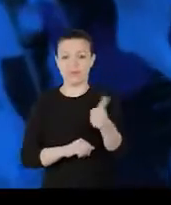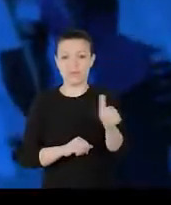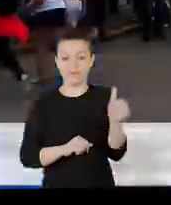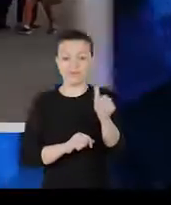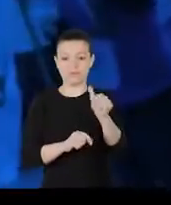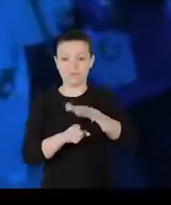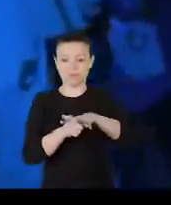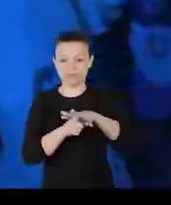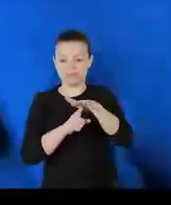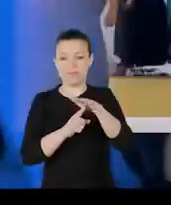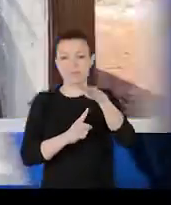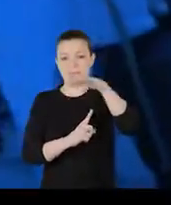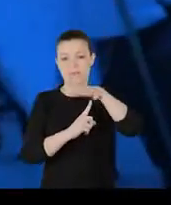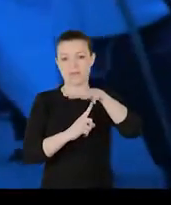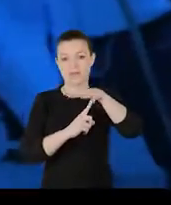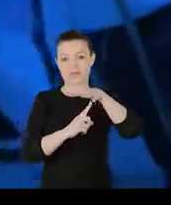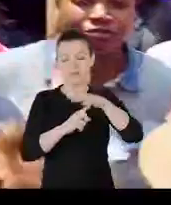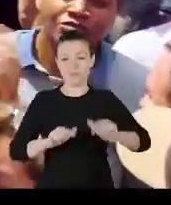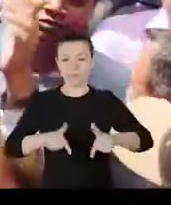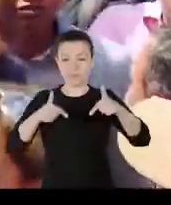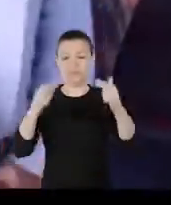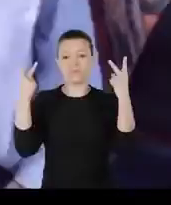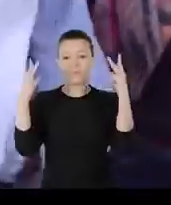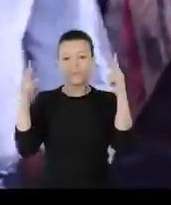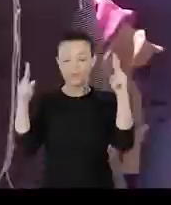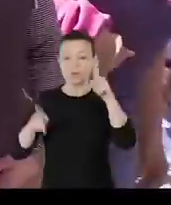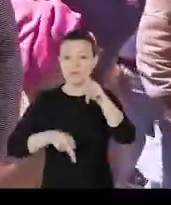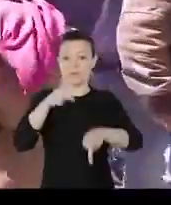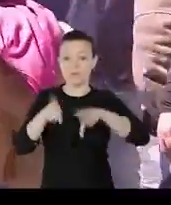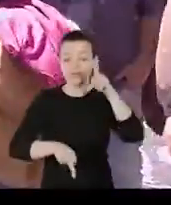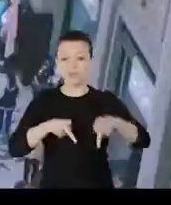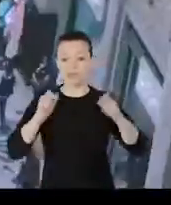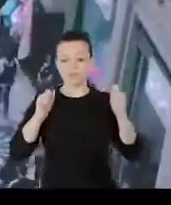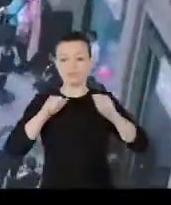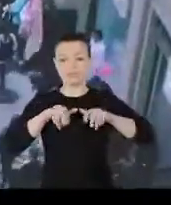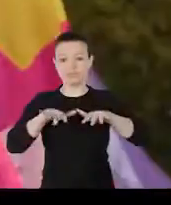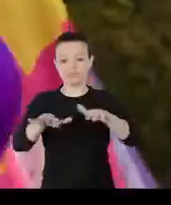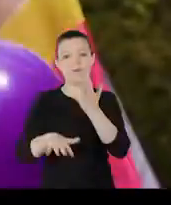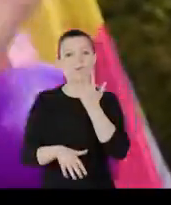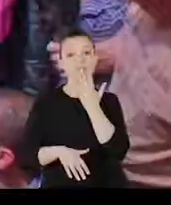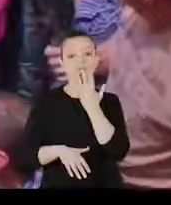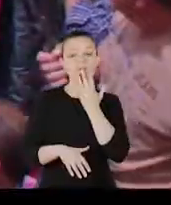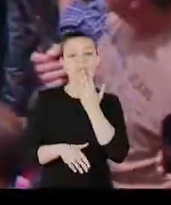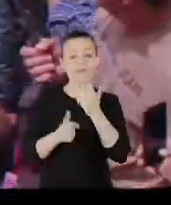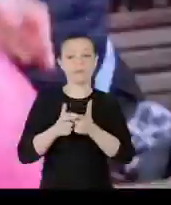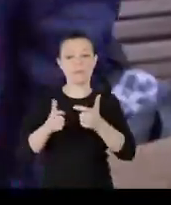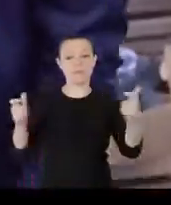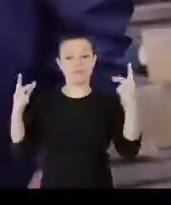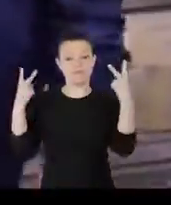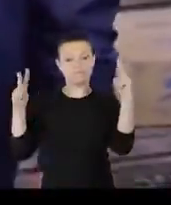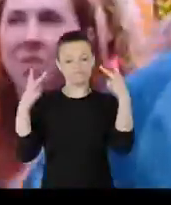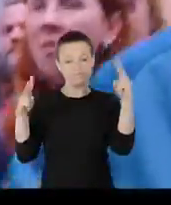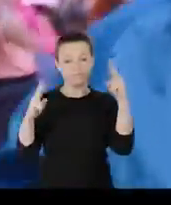o Paraná. Na caminhada da vitória, uma multidão trouxe cor e alegria para a campanha que mais cresce. Firme e